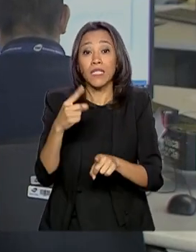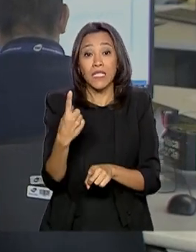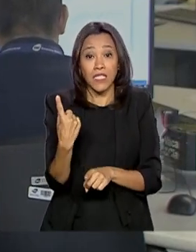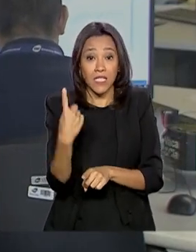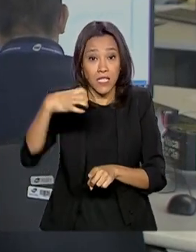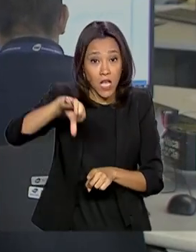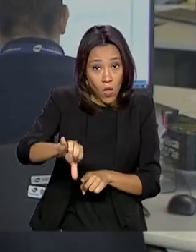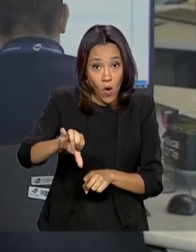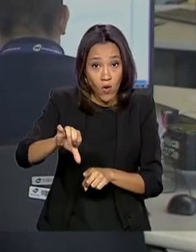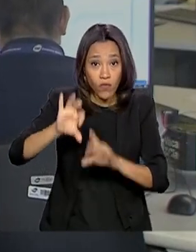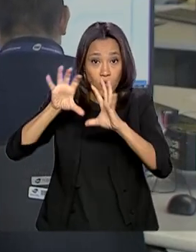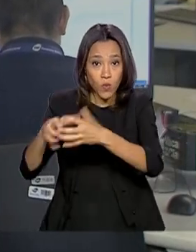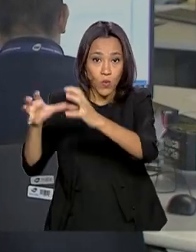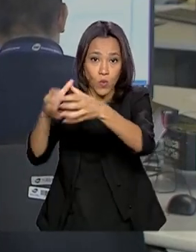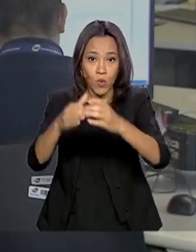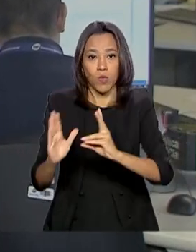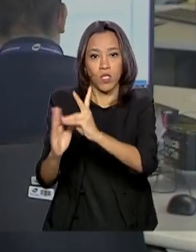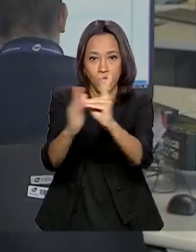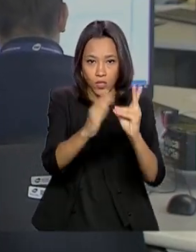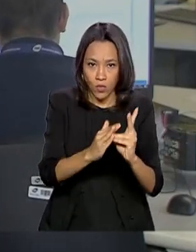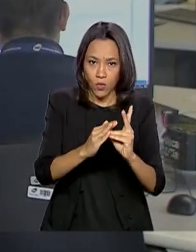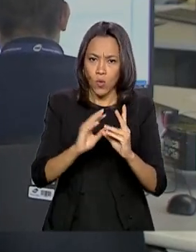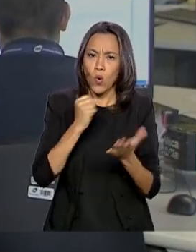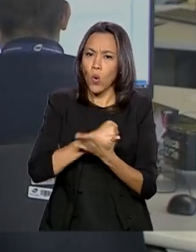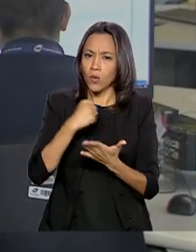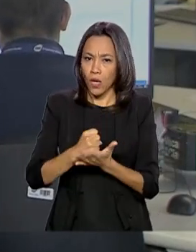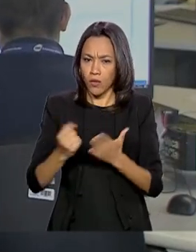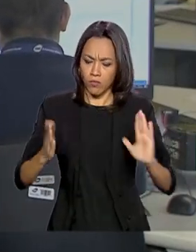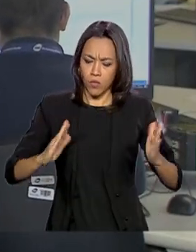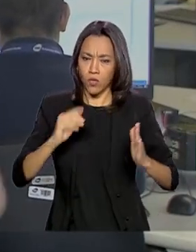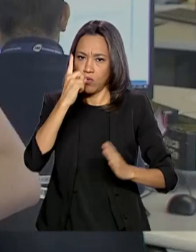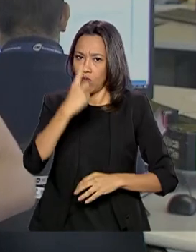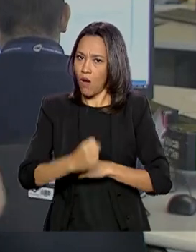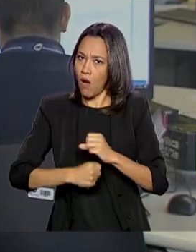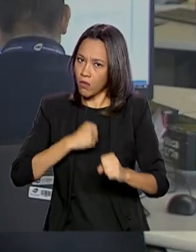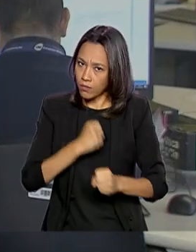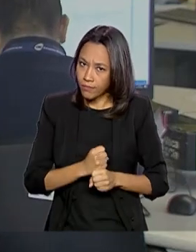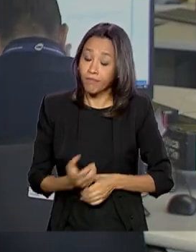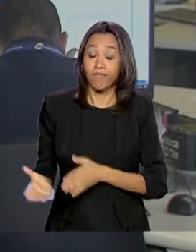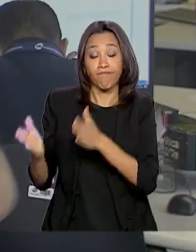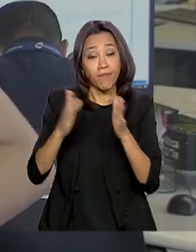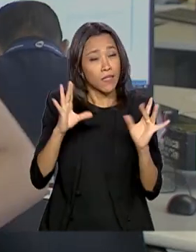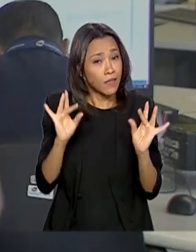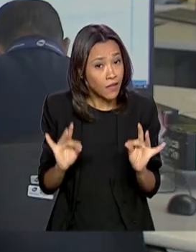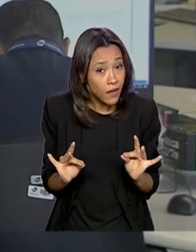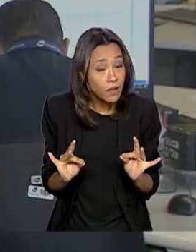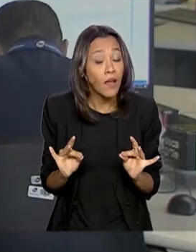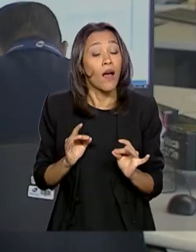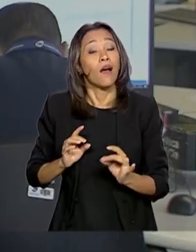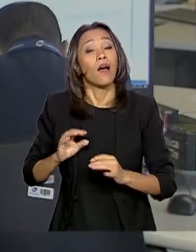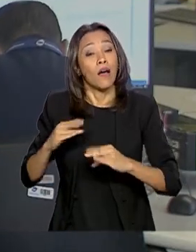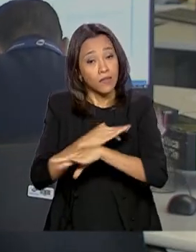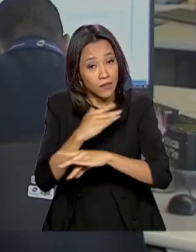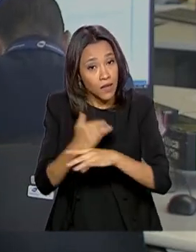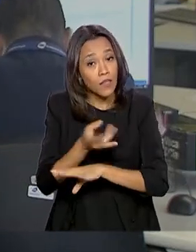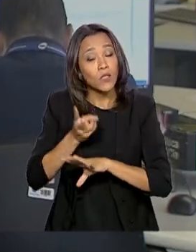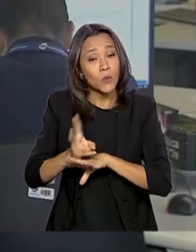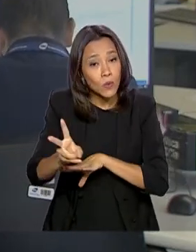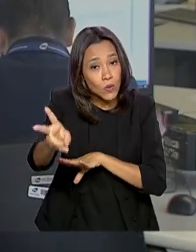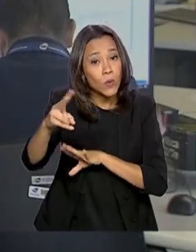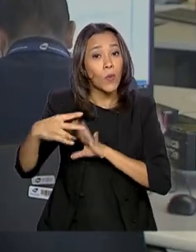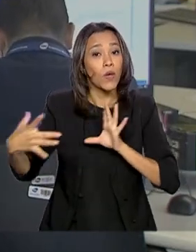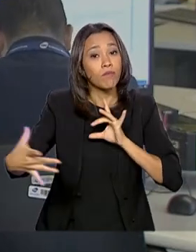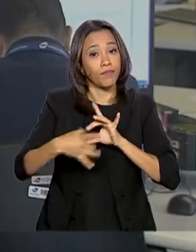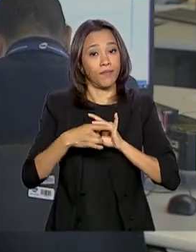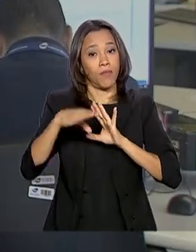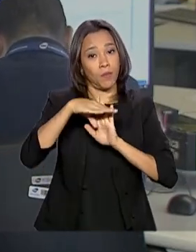sanitários especiais indígenas. O contrato é de um ano. Um detalhe, Renata, é que as capitais e os centros urbanos voltam a fazer parte do programa